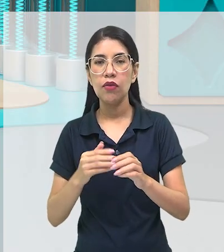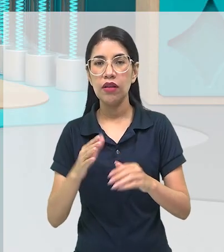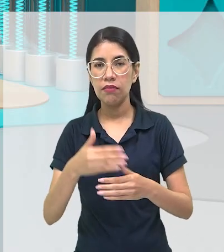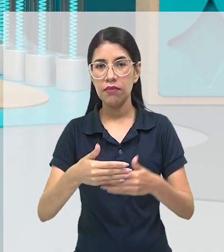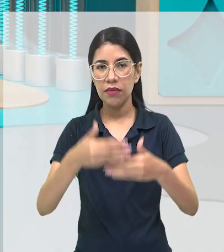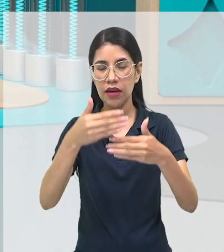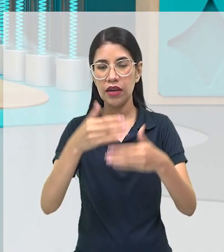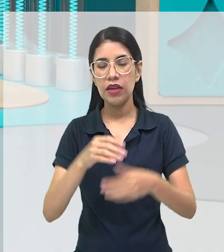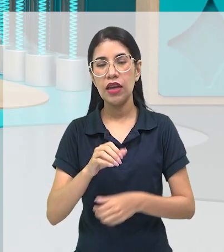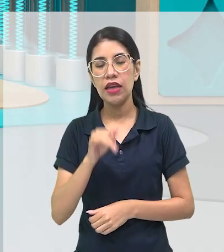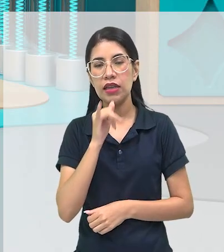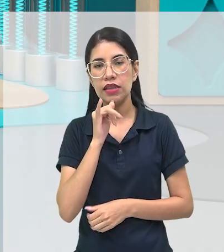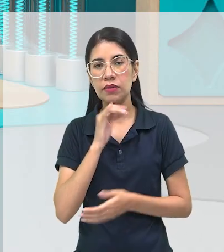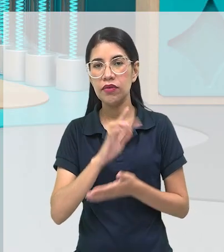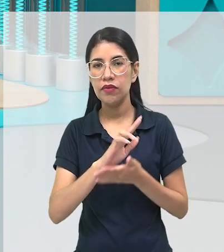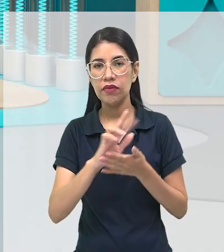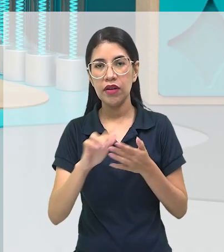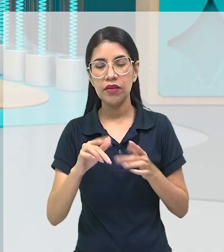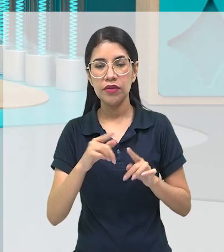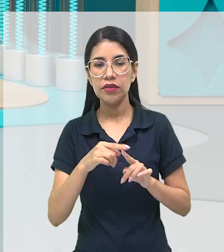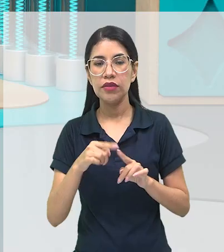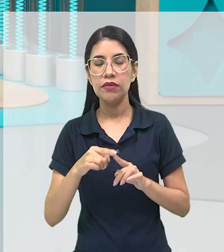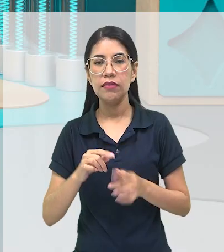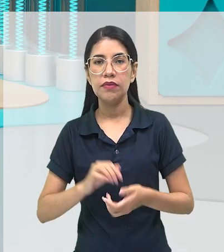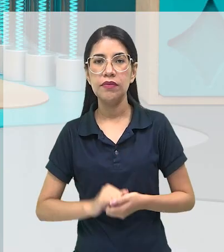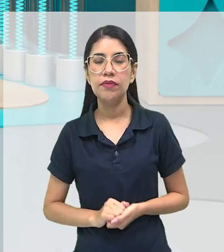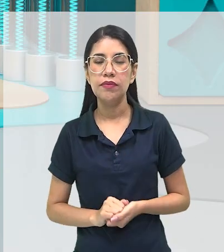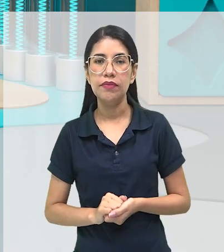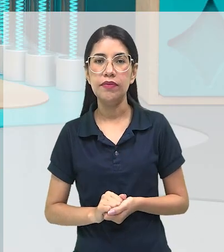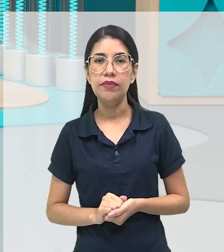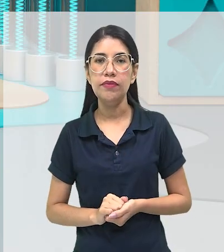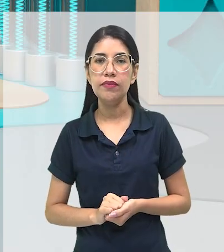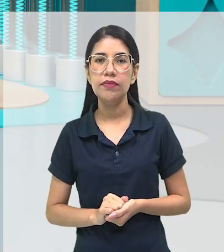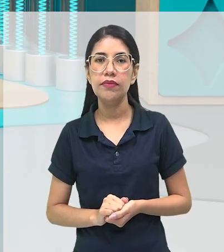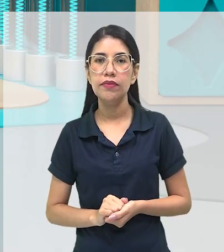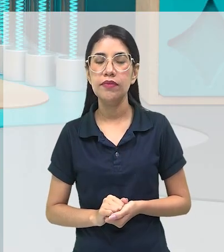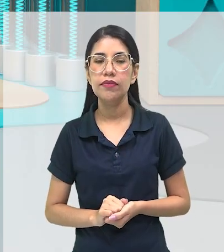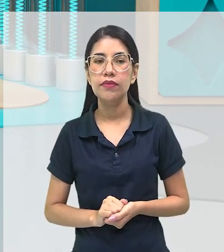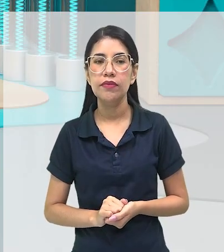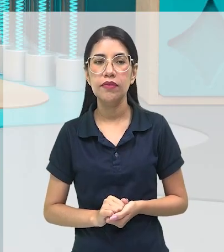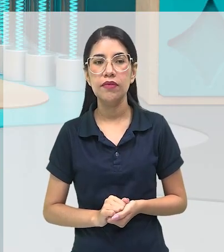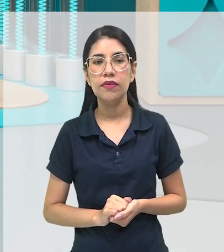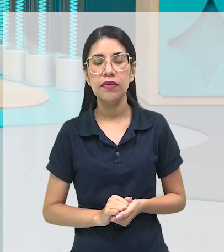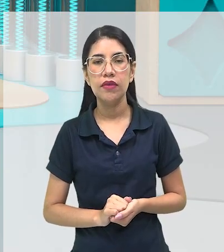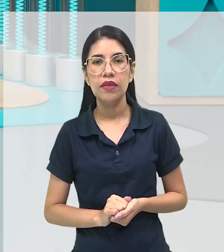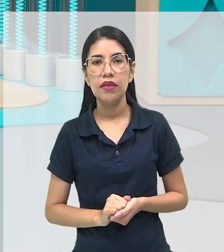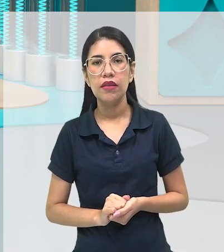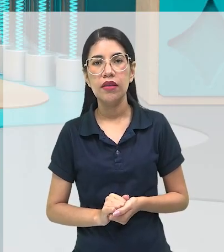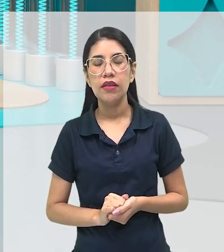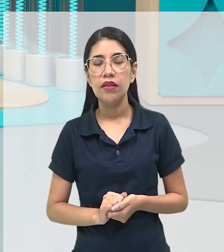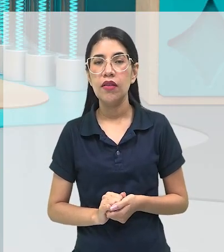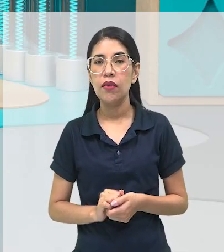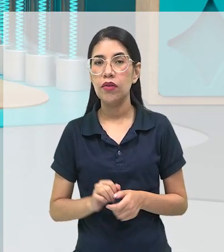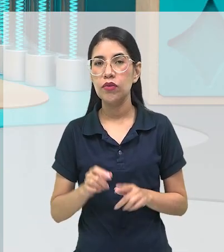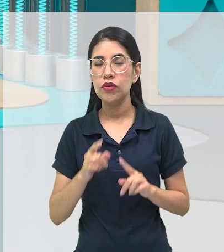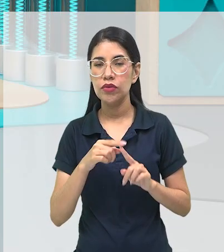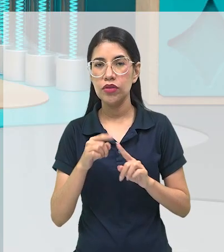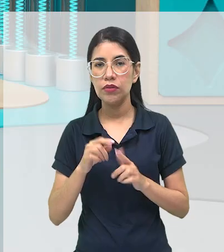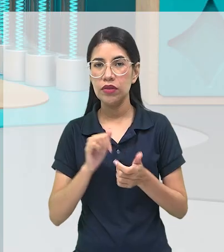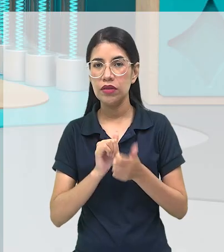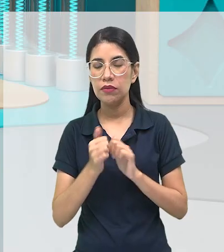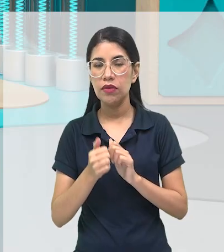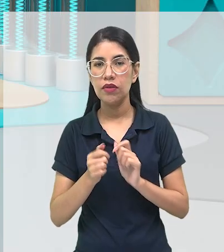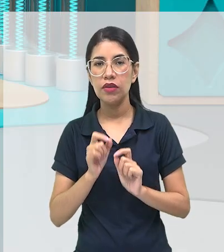caso do squash, o raquetebol ou a pelota basca, tá bom? Um visual melhor desses esportes, dessas